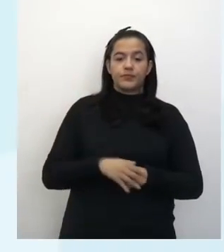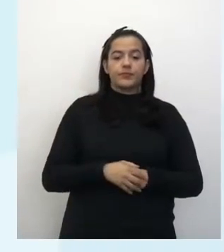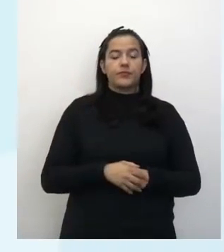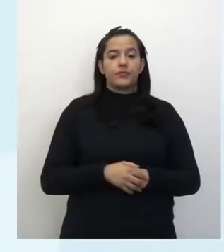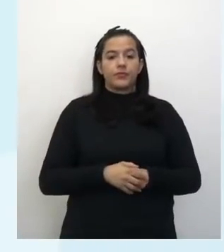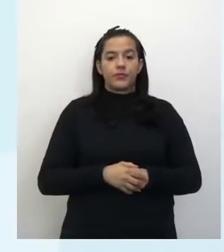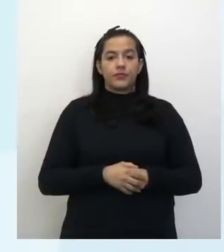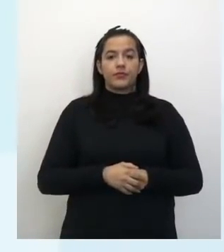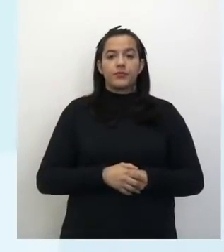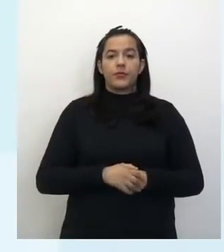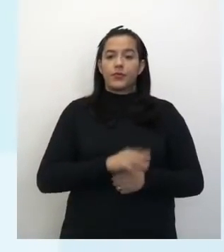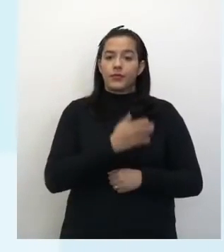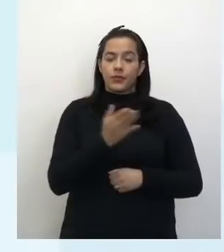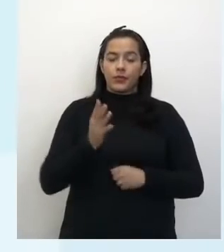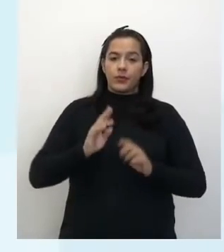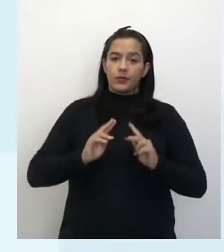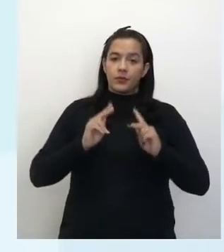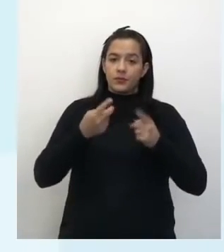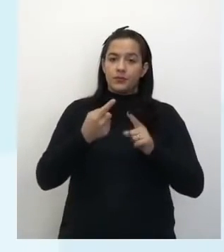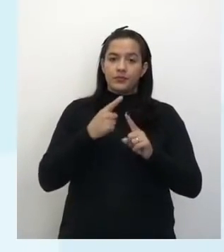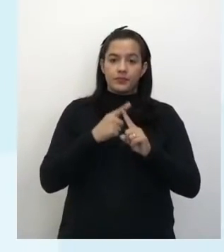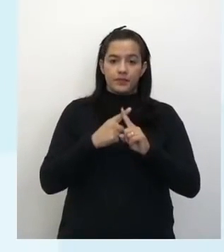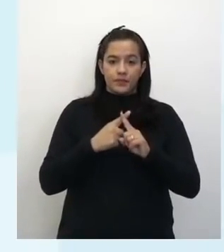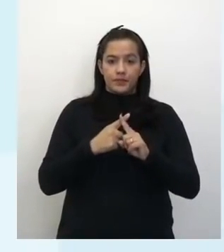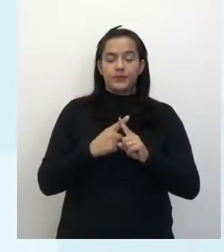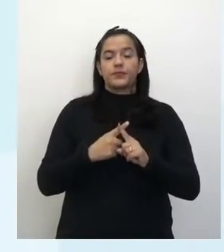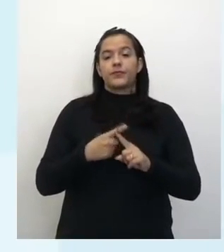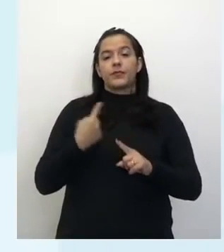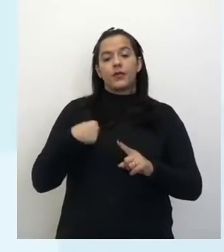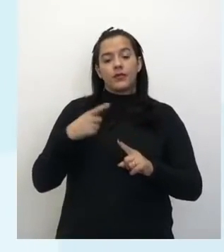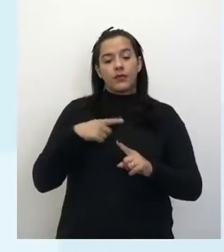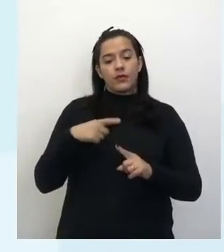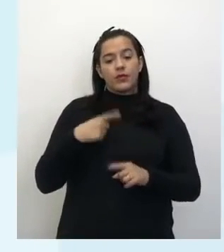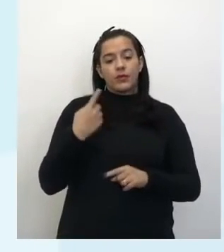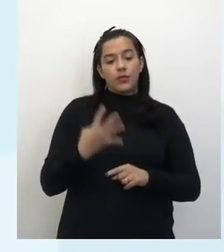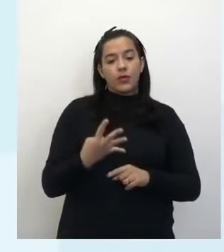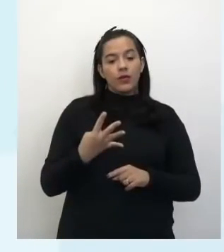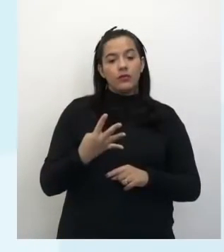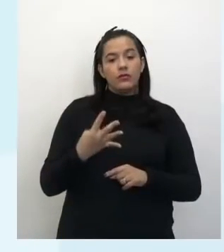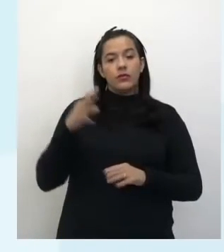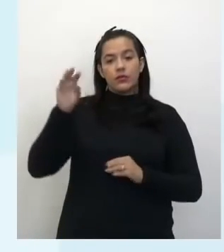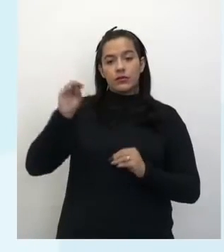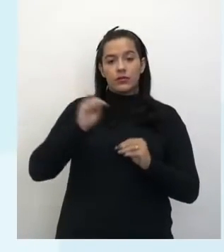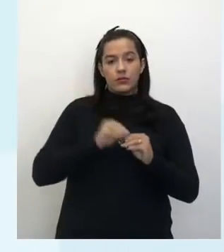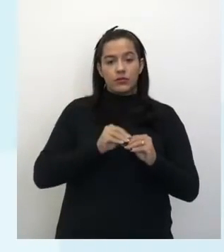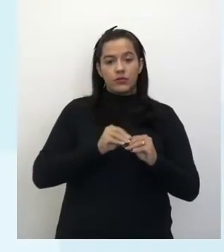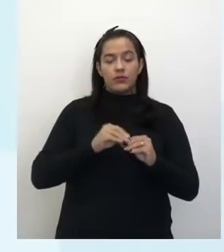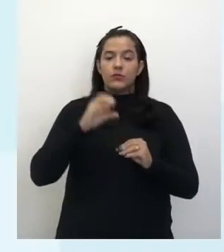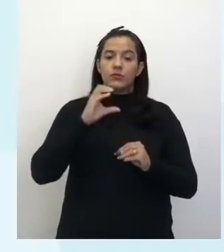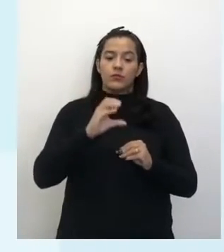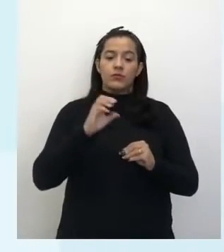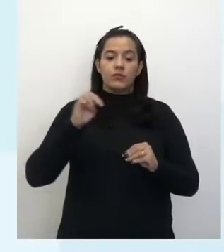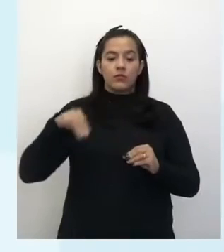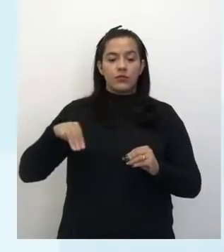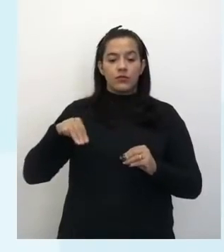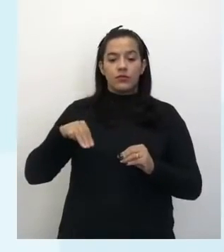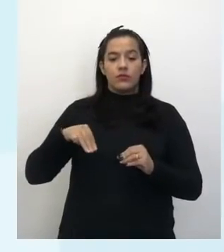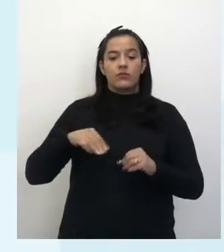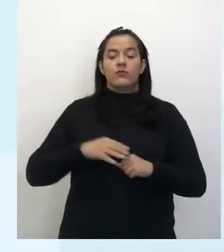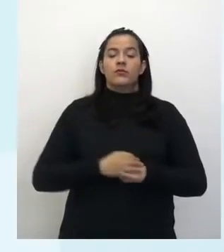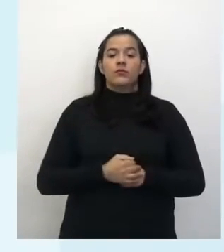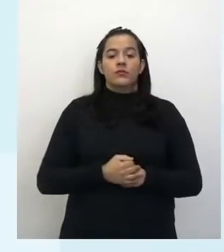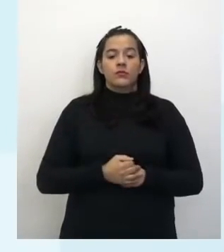vou multiplicar o 2 pelo 2, né? Eu vou ter o 4, né? E aí centímetro vezes